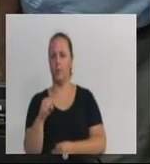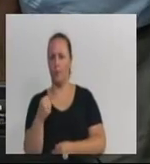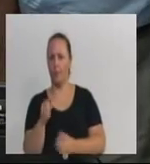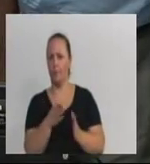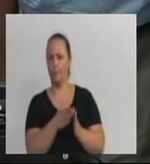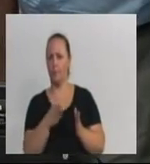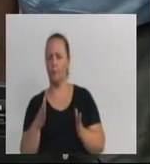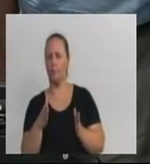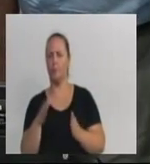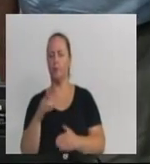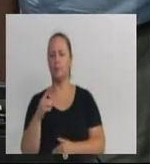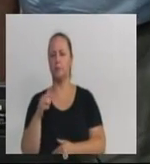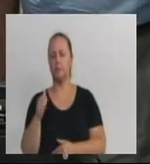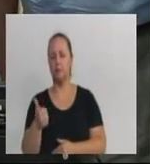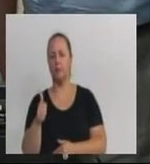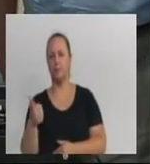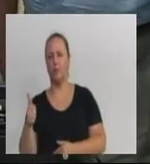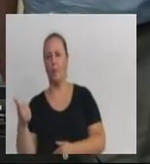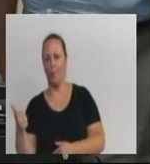111.